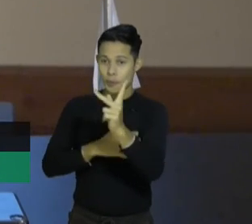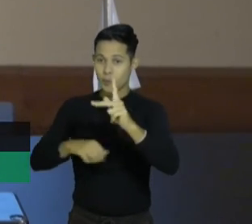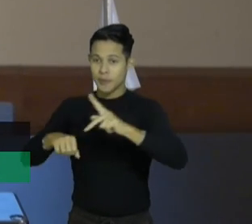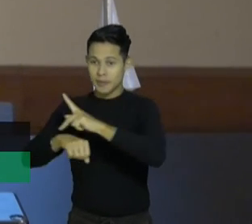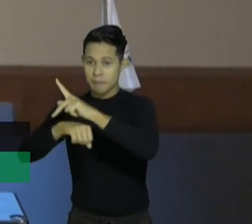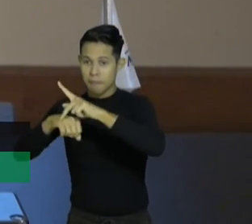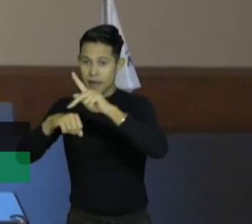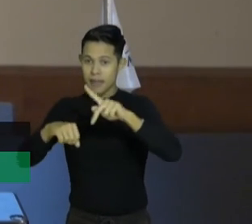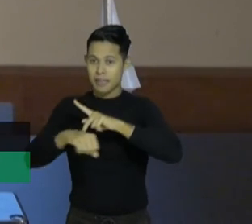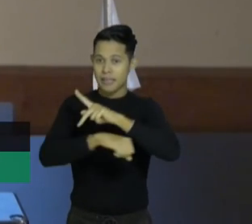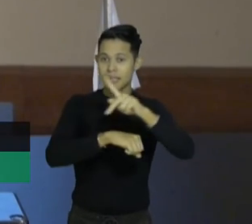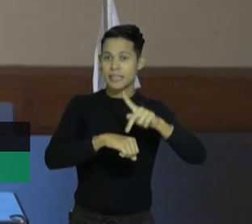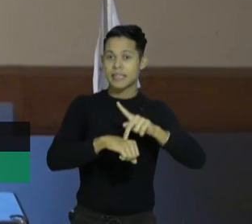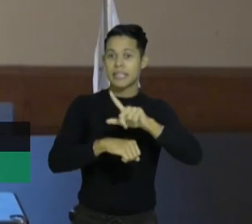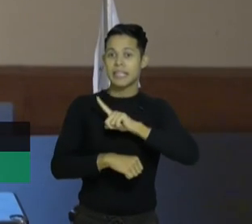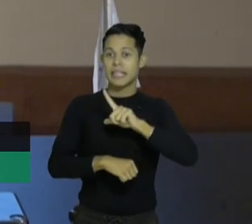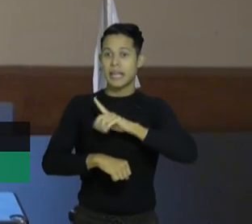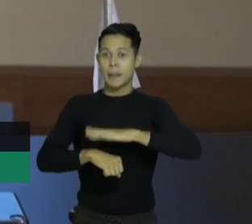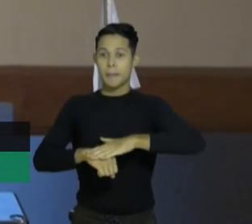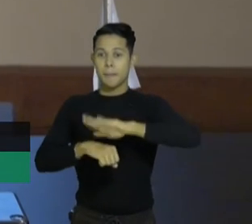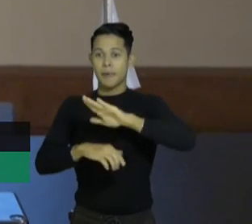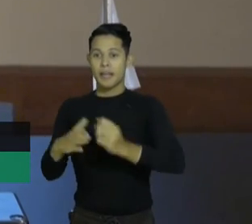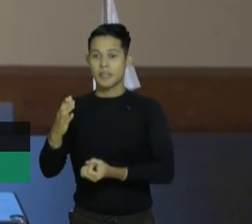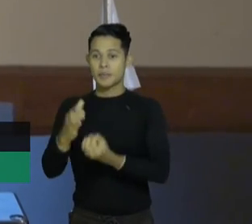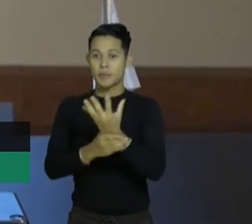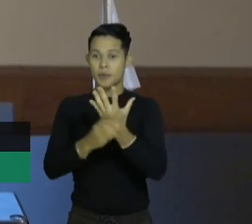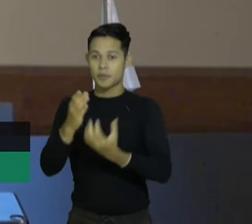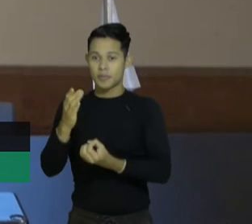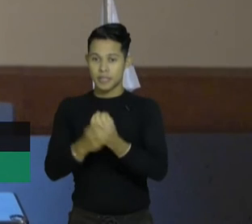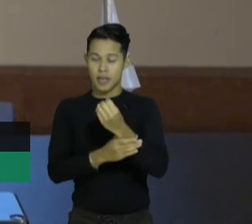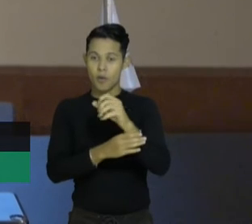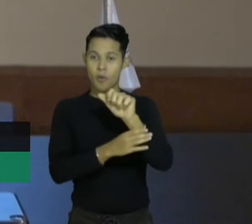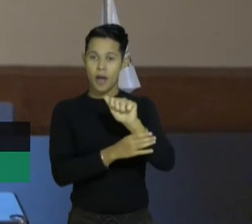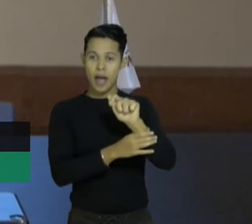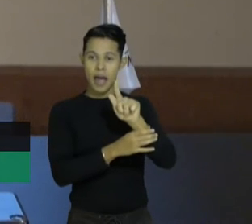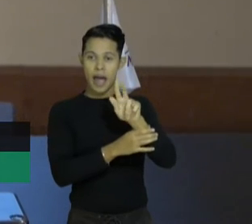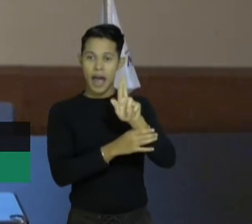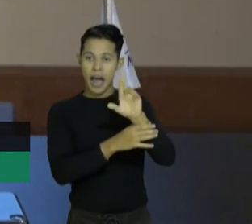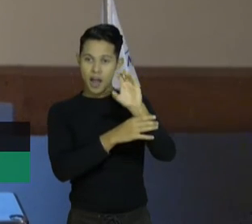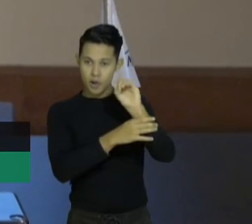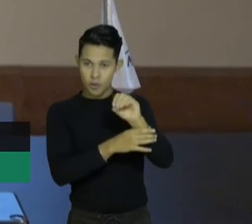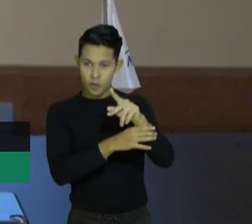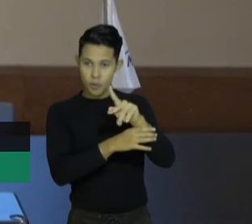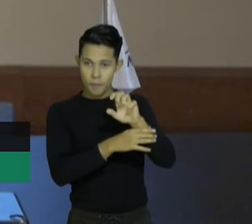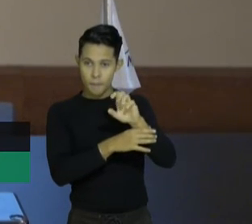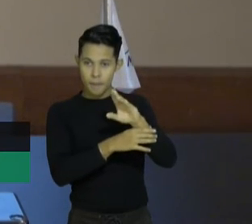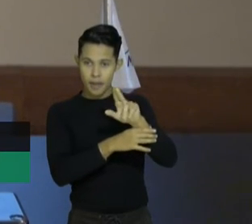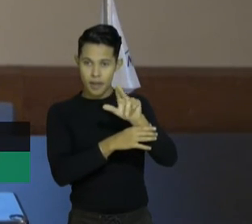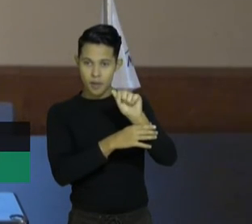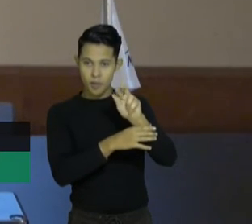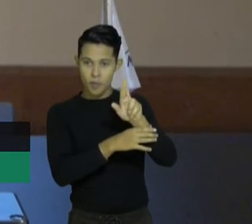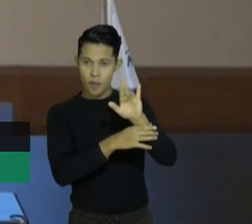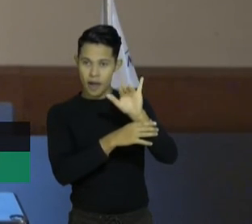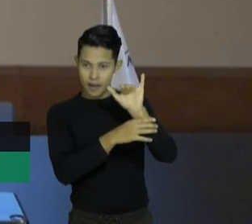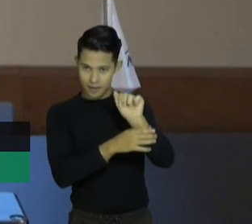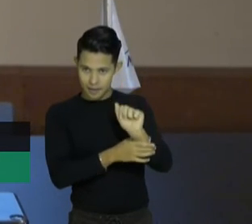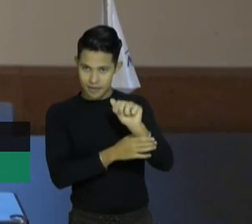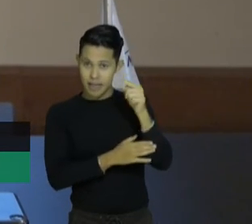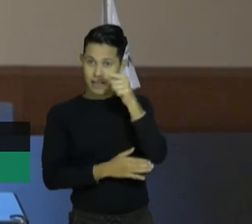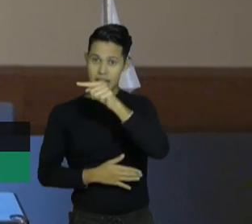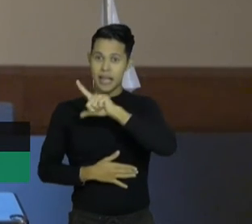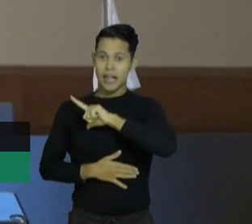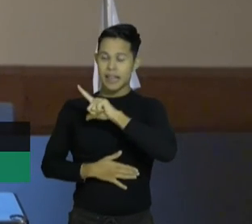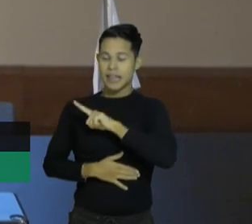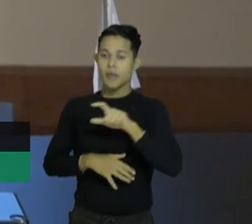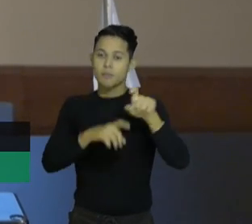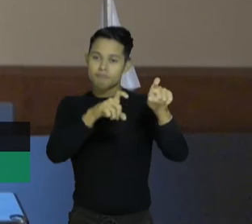a a produção agropecuária é bastante relevante porque seguramente eles têm uma agricultura e uma